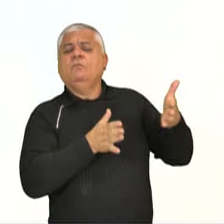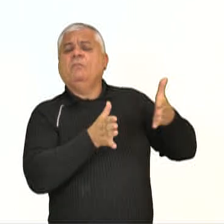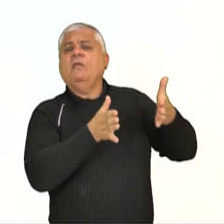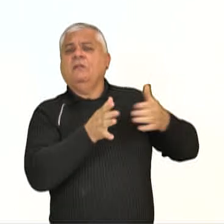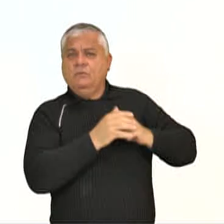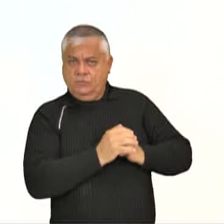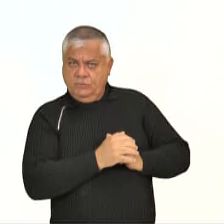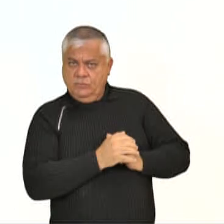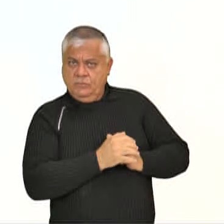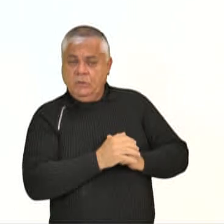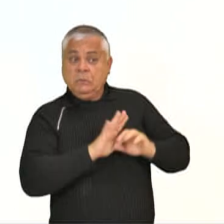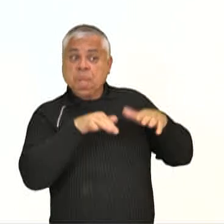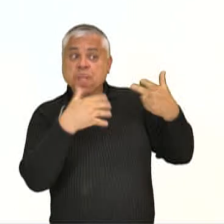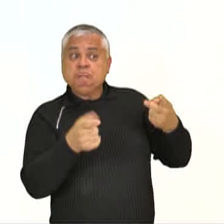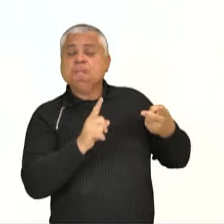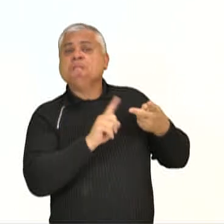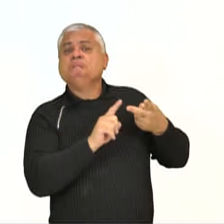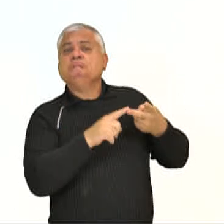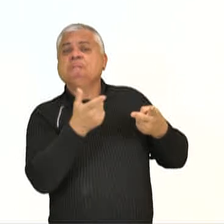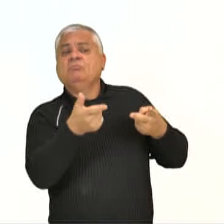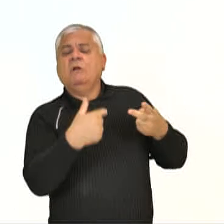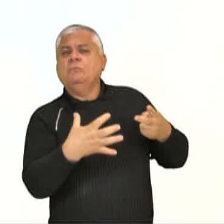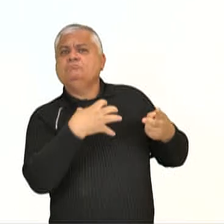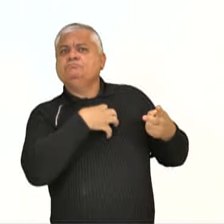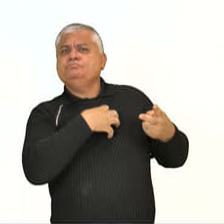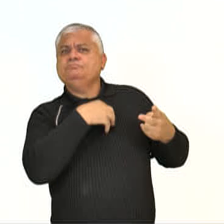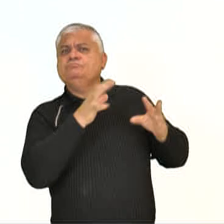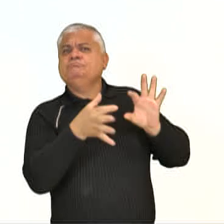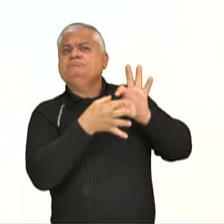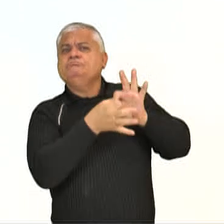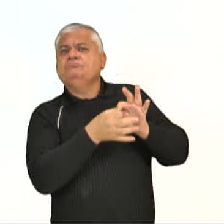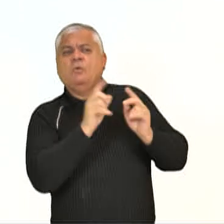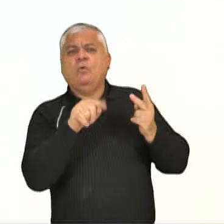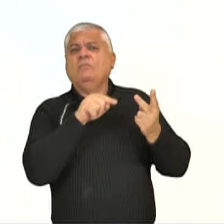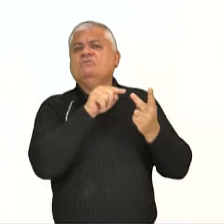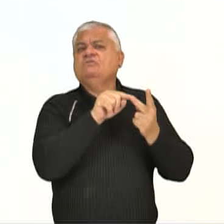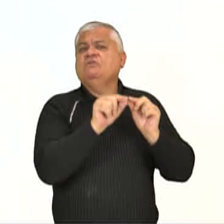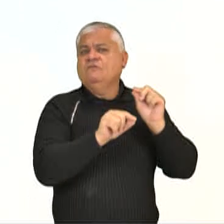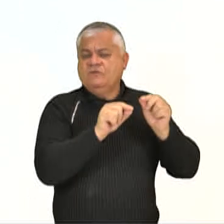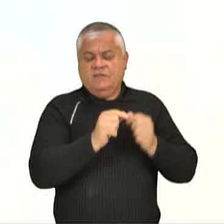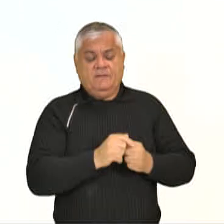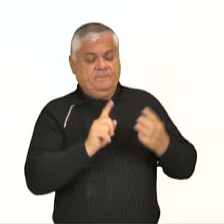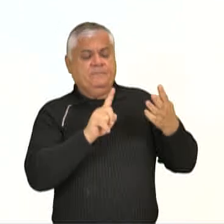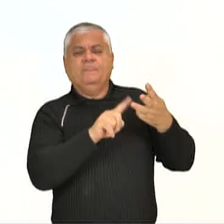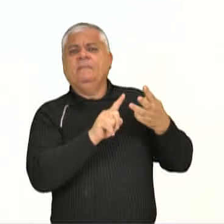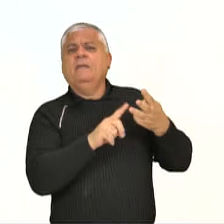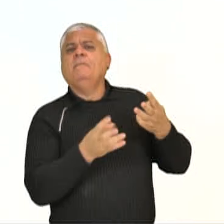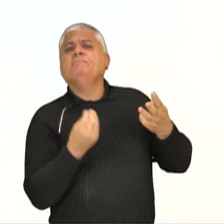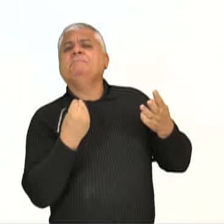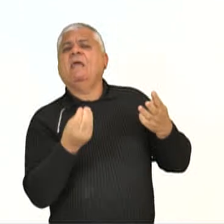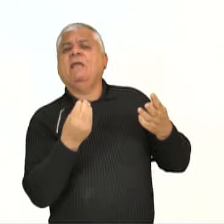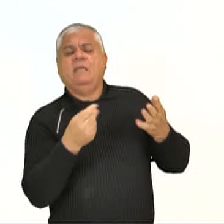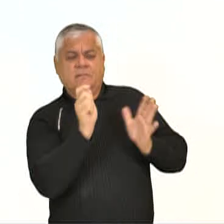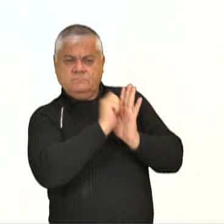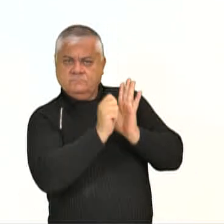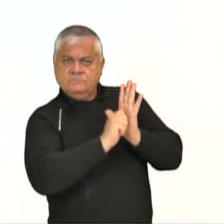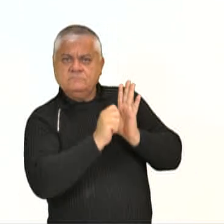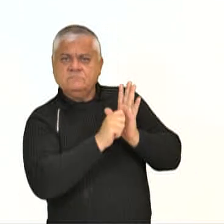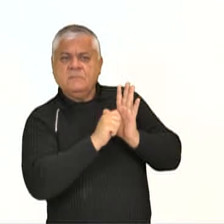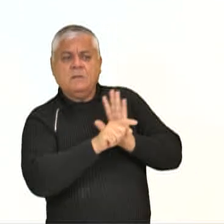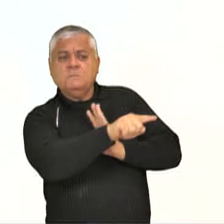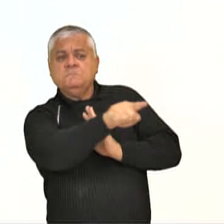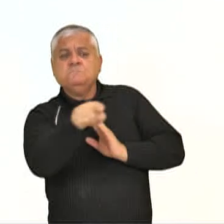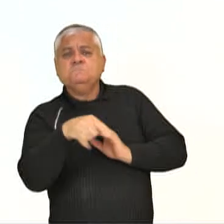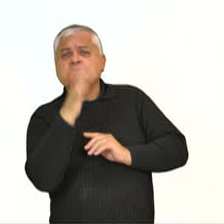texto, quais os efeitos de sentido produzidos por esse texto, né? Para quem ele foi escrito, isto é,